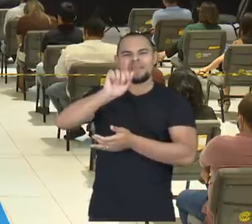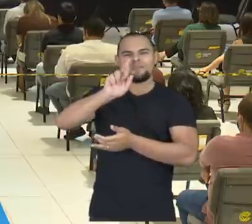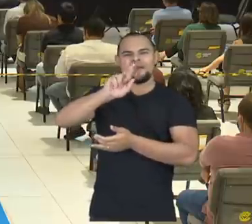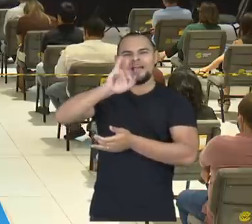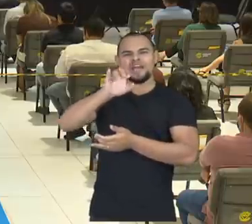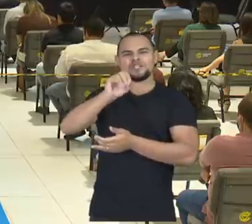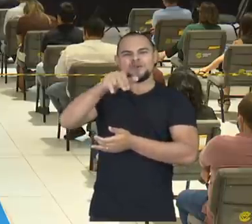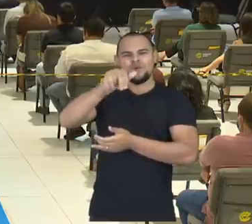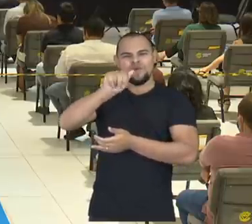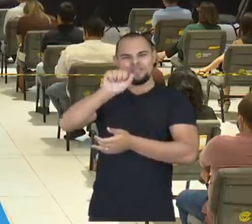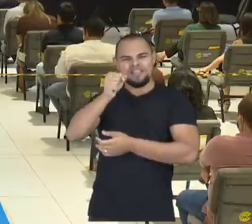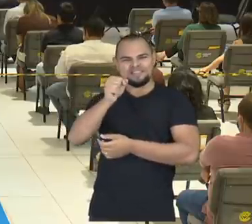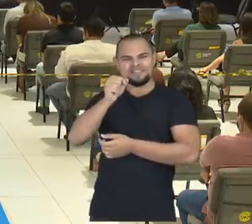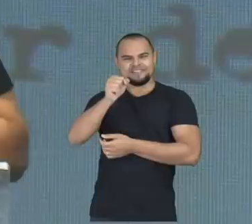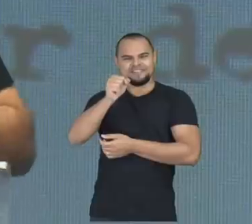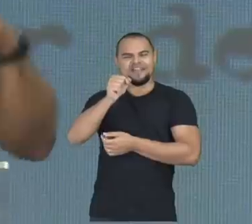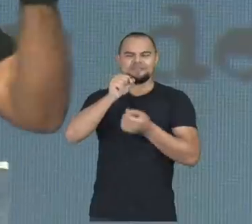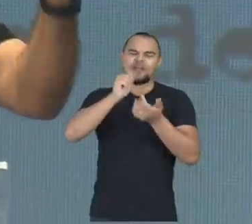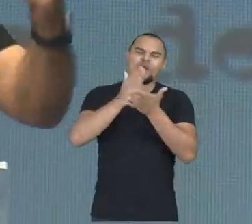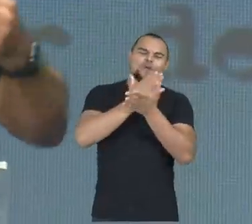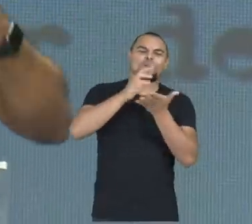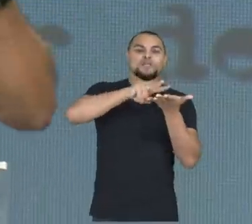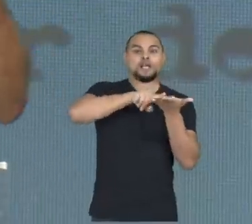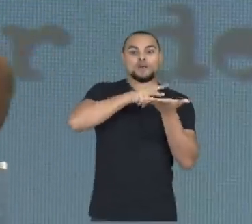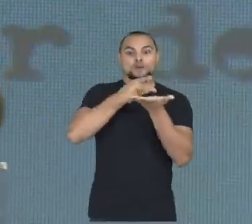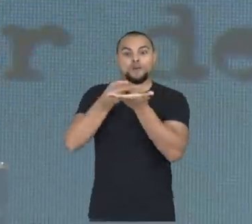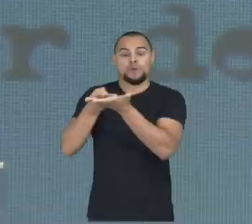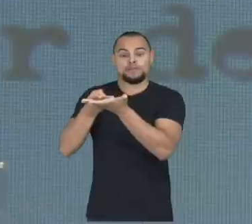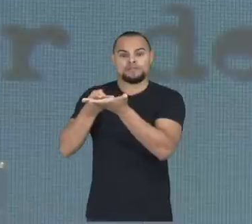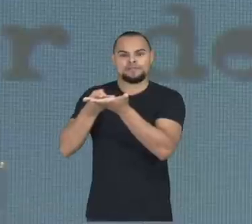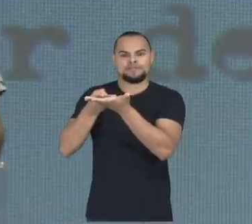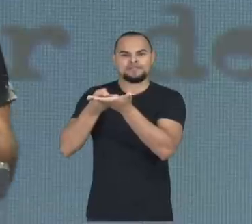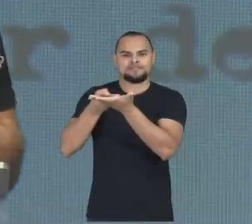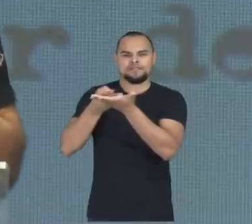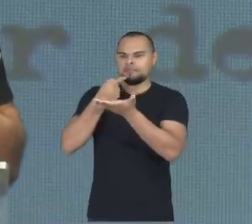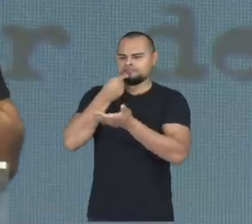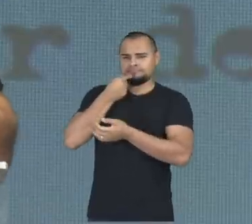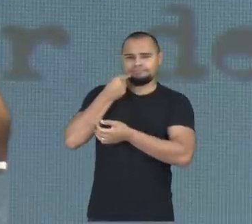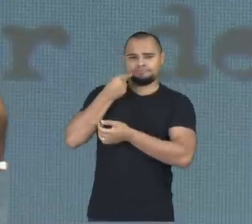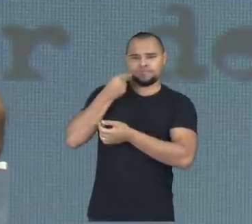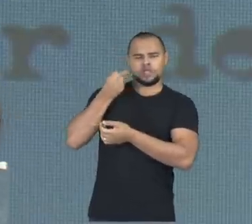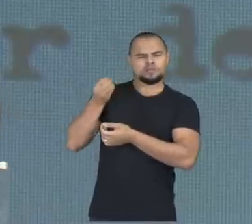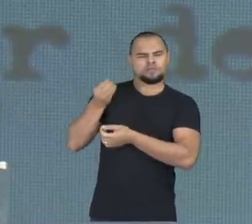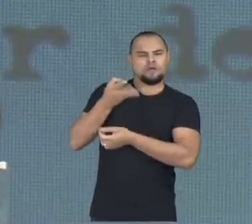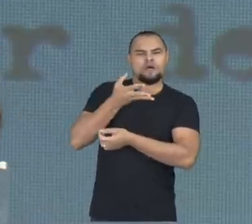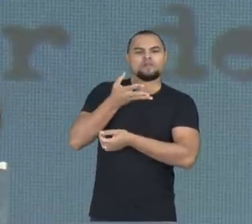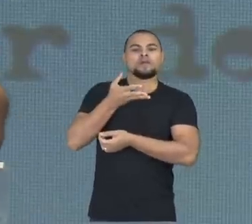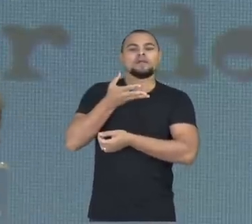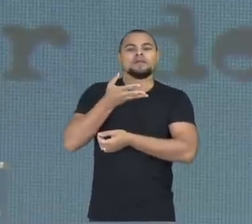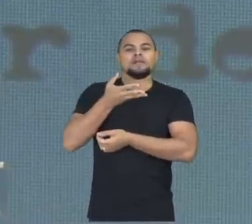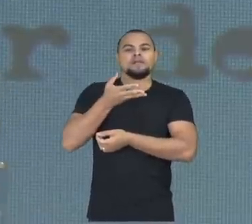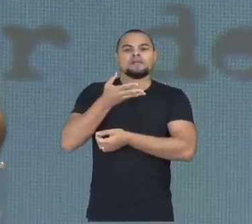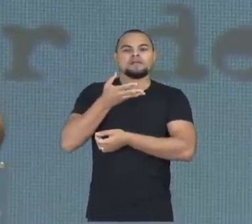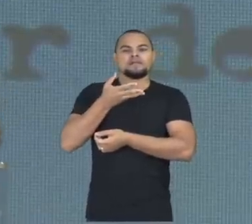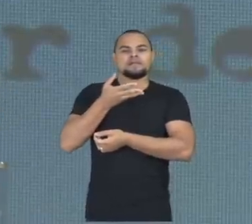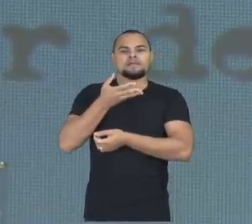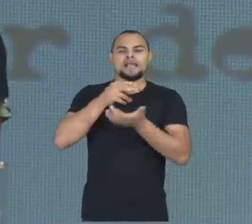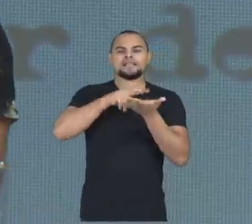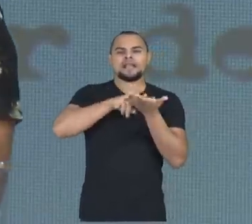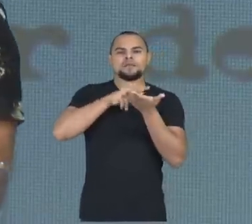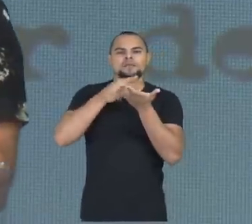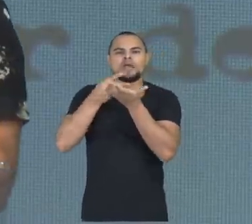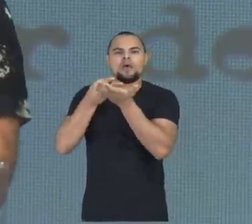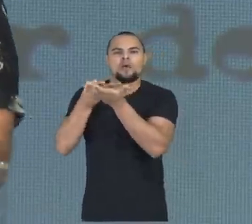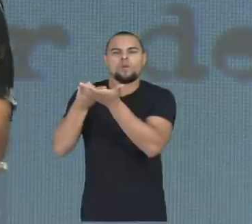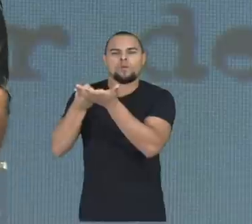Jonas. Então em algumas traduções mais contemporâneas, né? Que a gente chama de tradução por